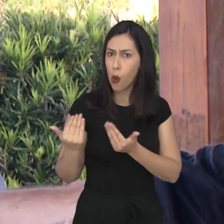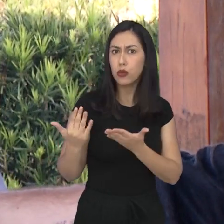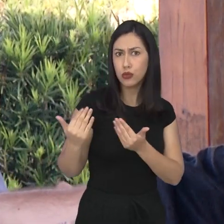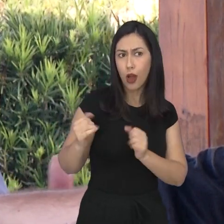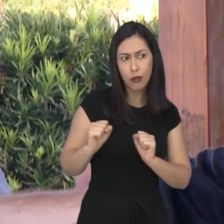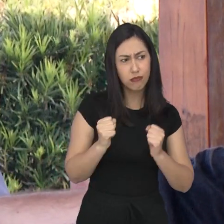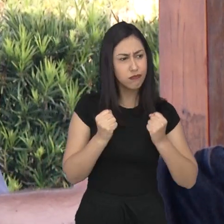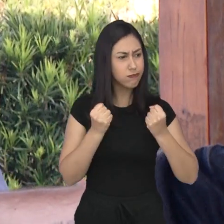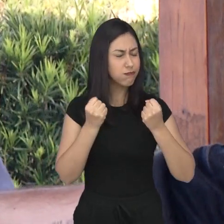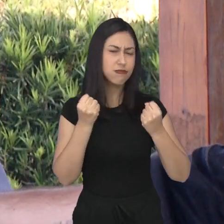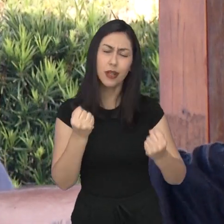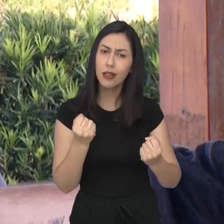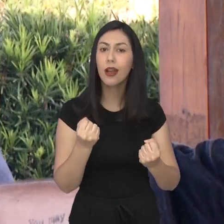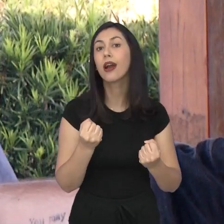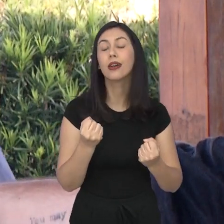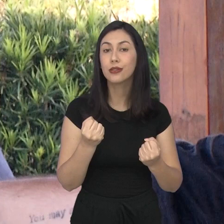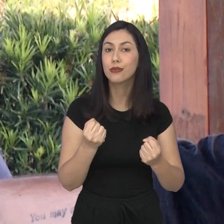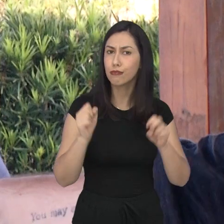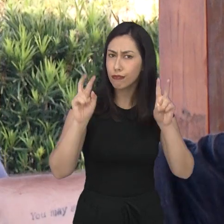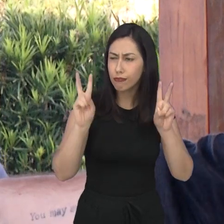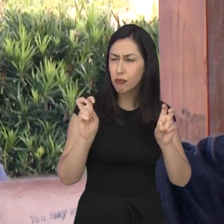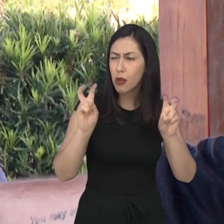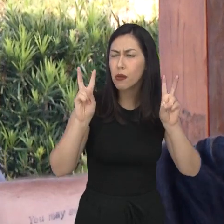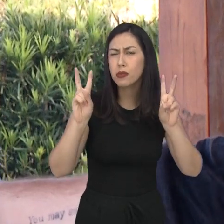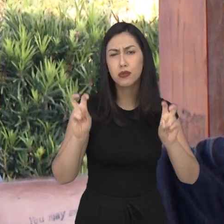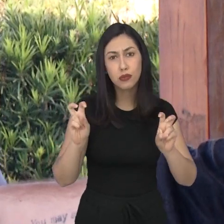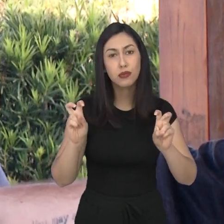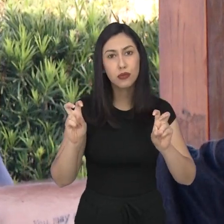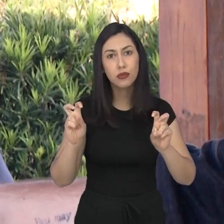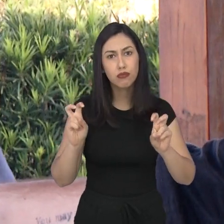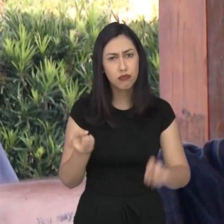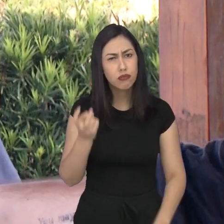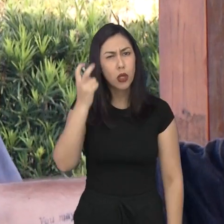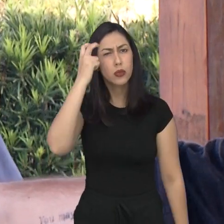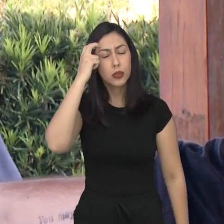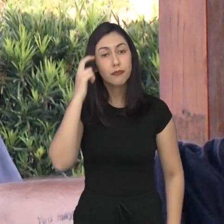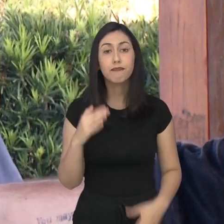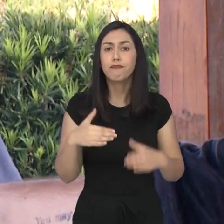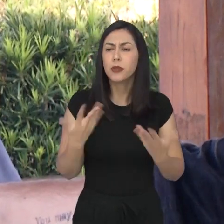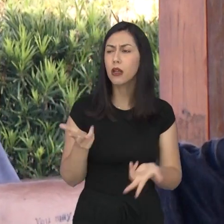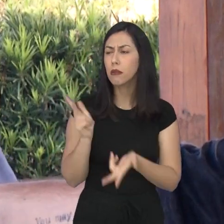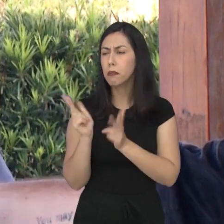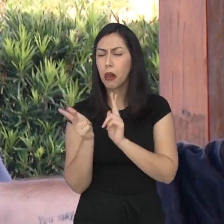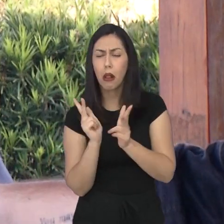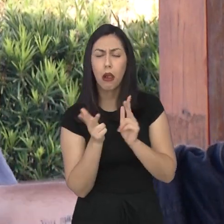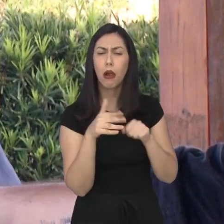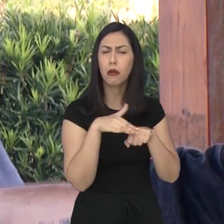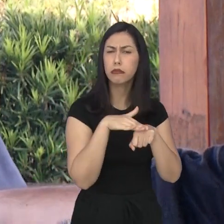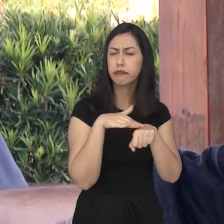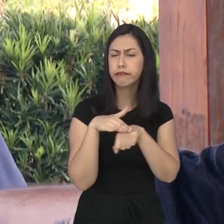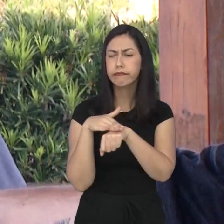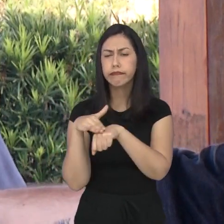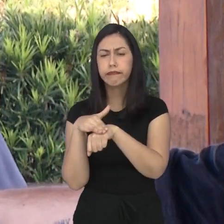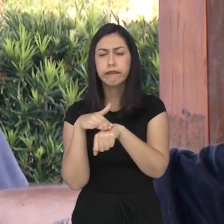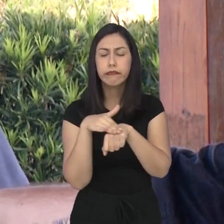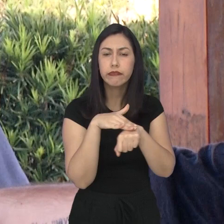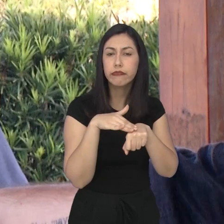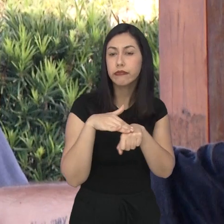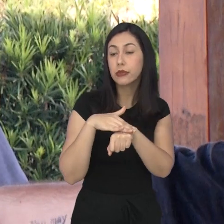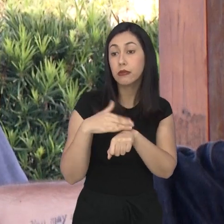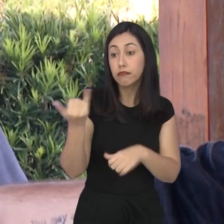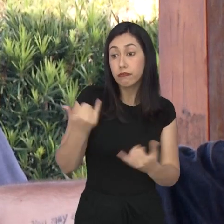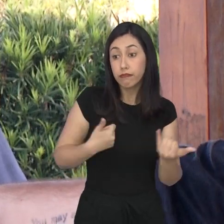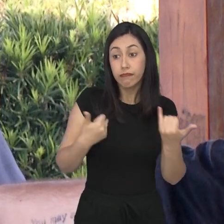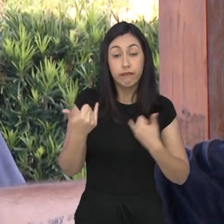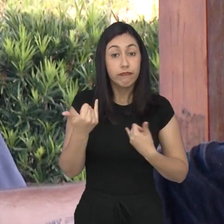dos jovens, né, sobre esse tema. Então, conversando com alguns desses